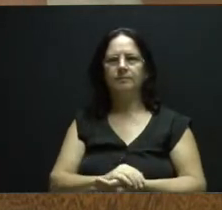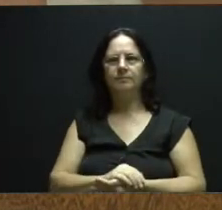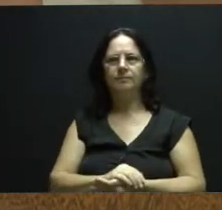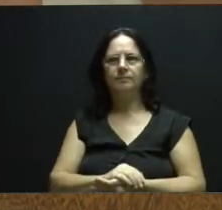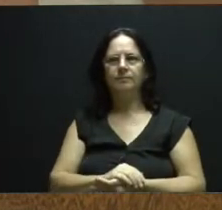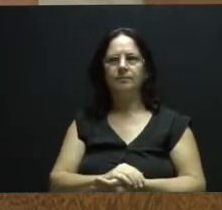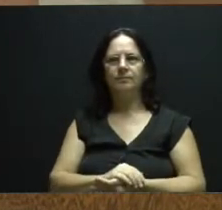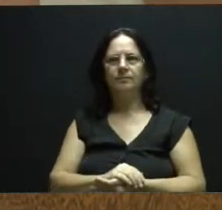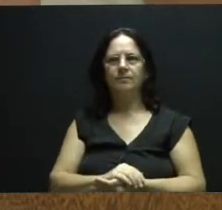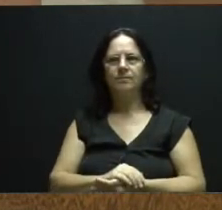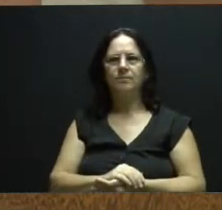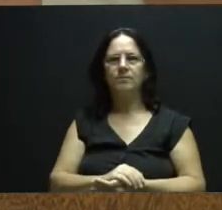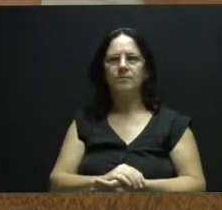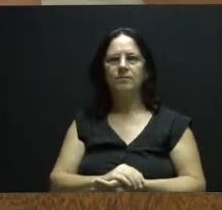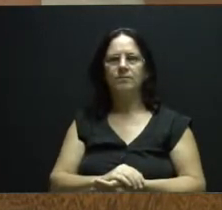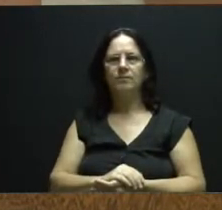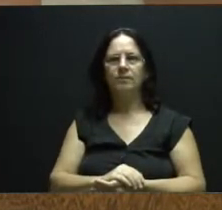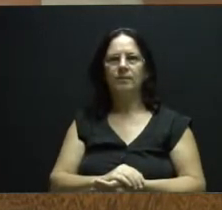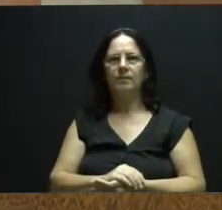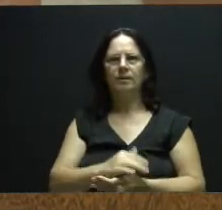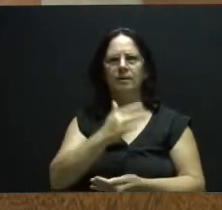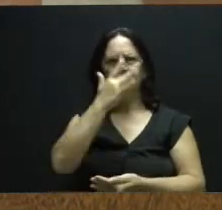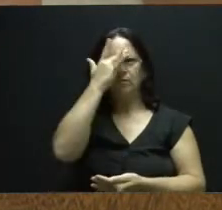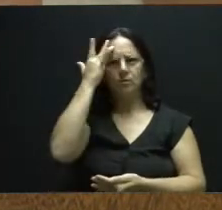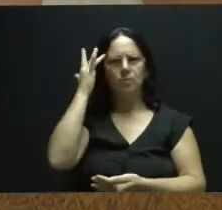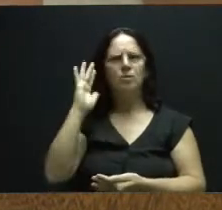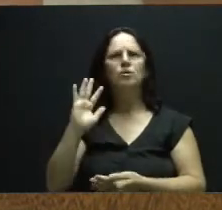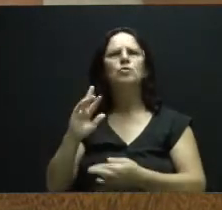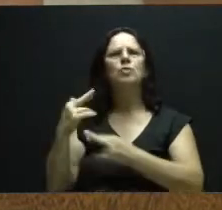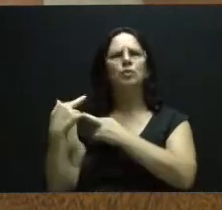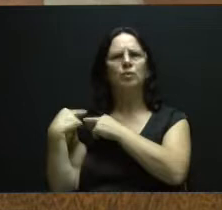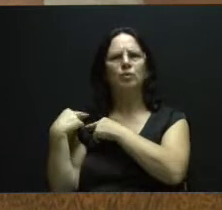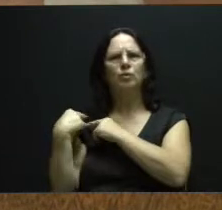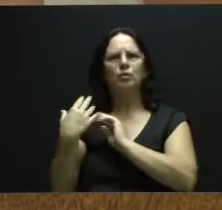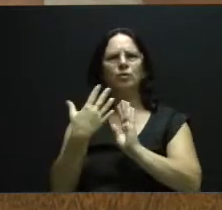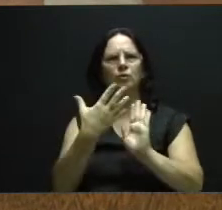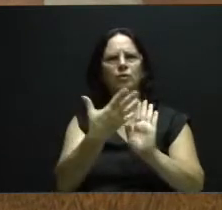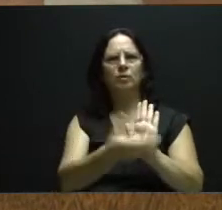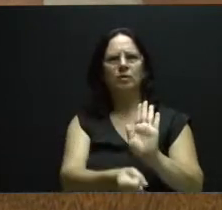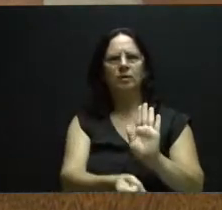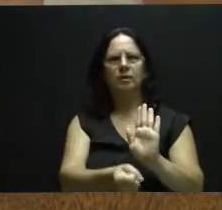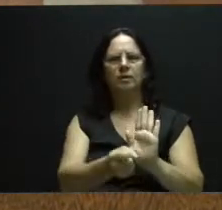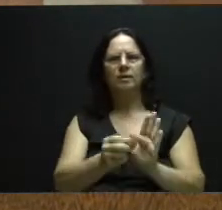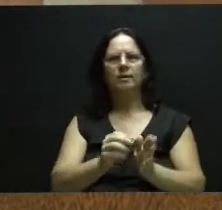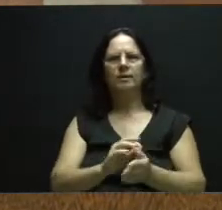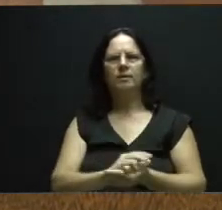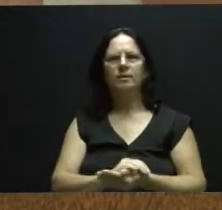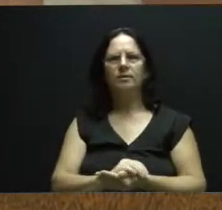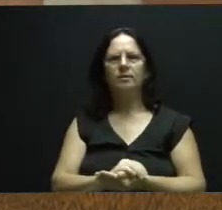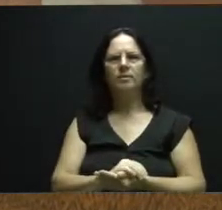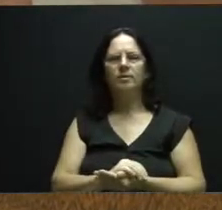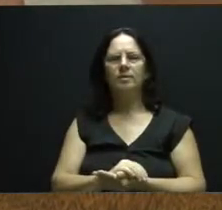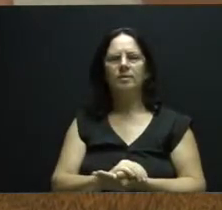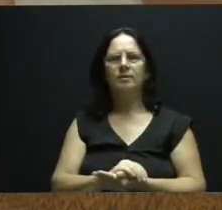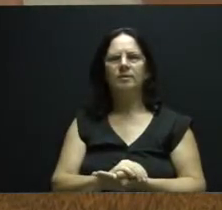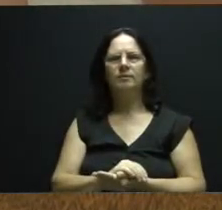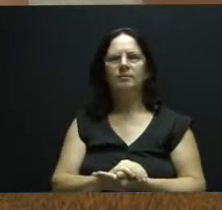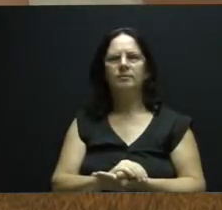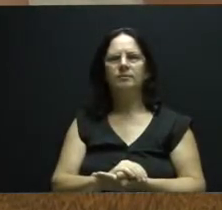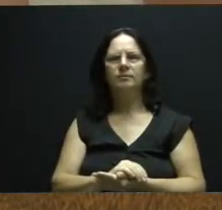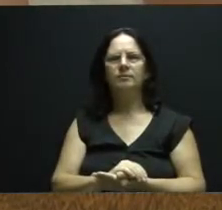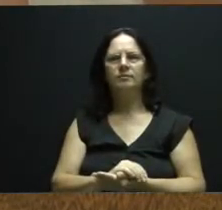matéria quanto ao mérito cabe ao todo o plenário decidirá conviria se opõe a oportunidade de sua aprovação